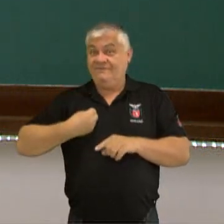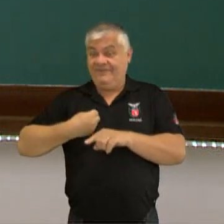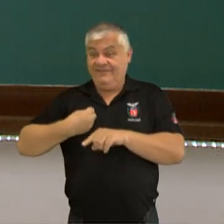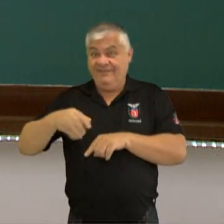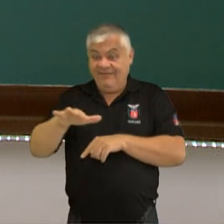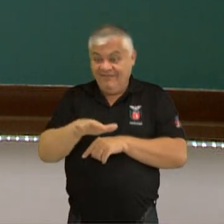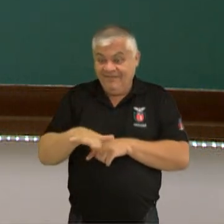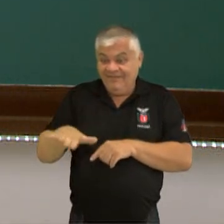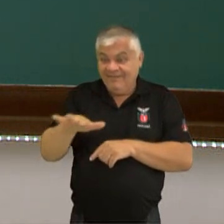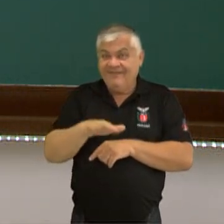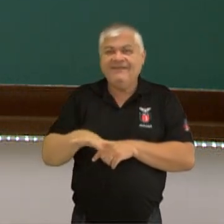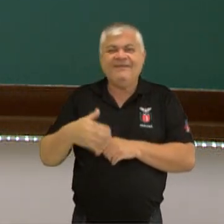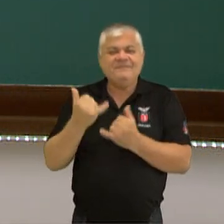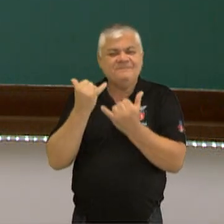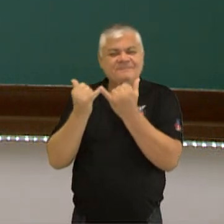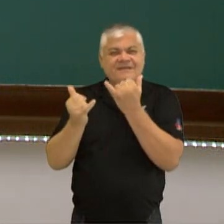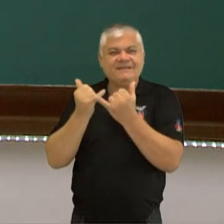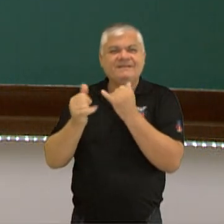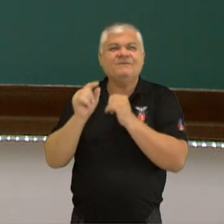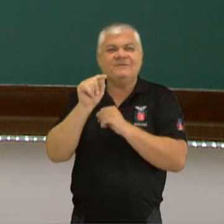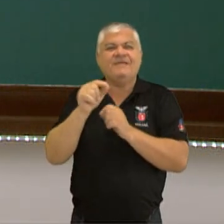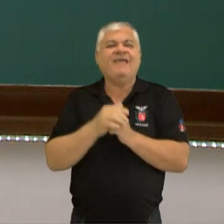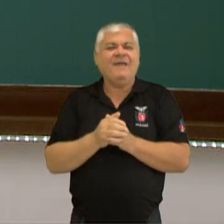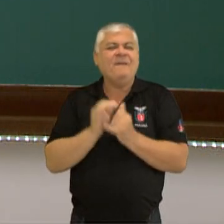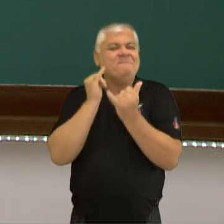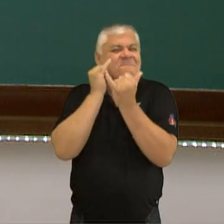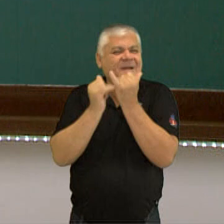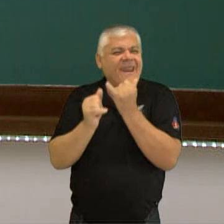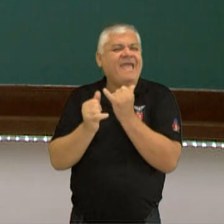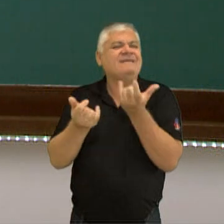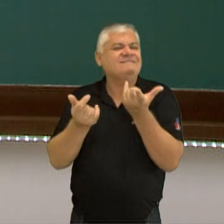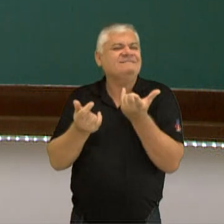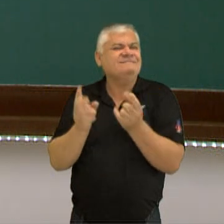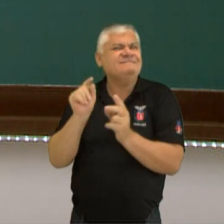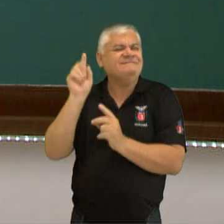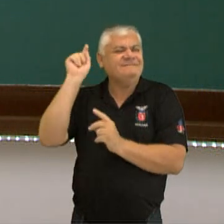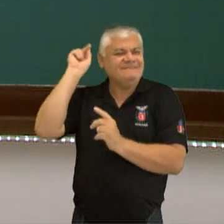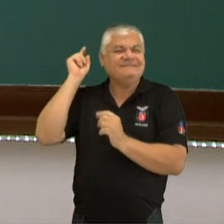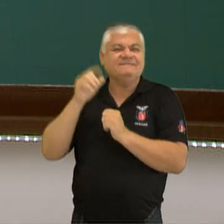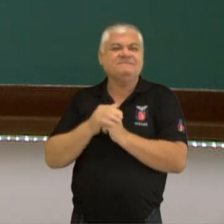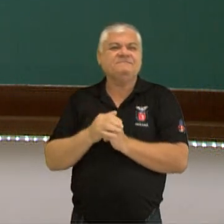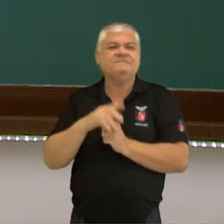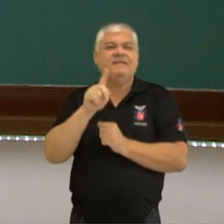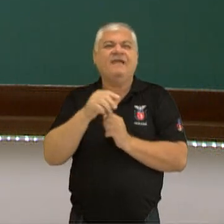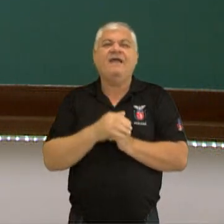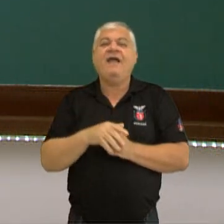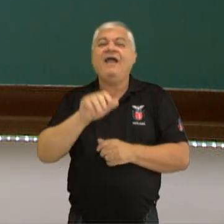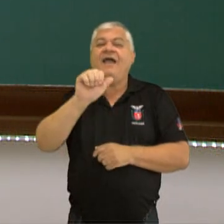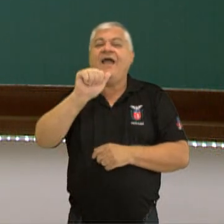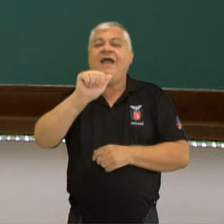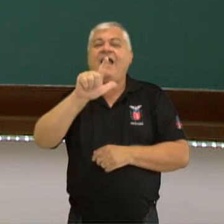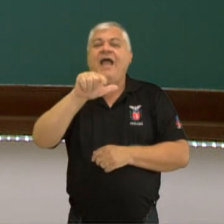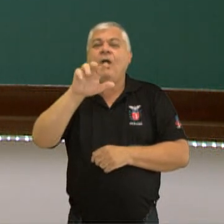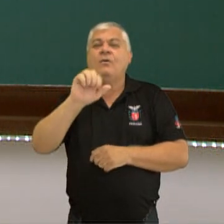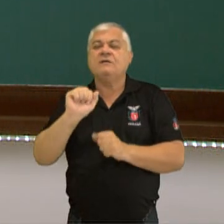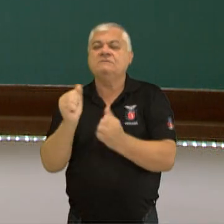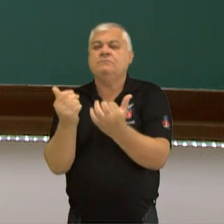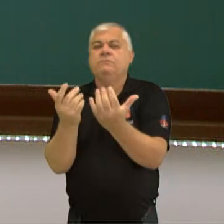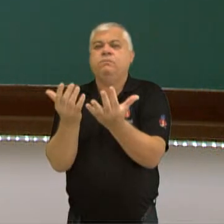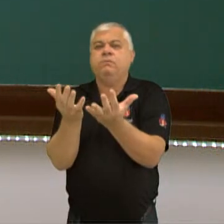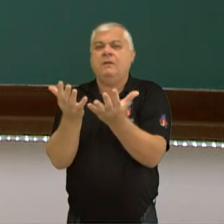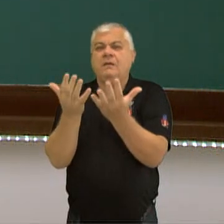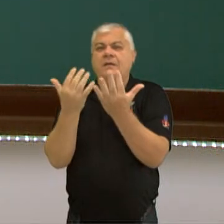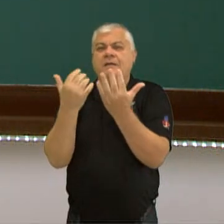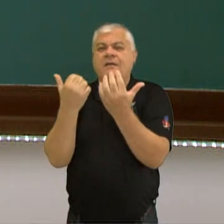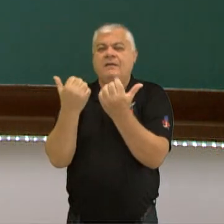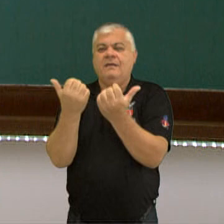são muito assemelhados, né, muito parecidos com os primitivos, que são as algas que nós encontramos